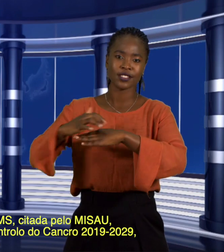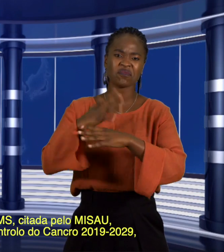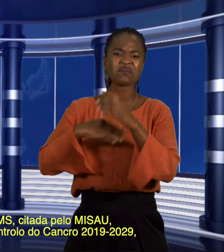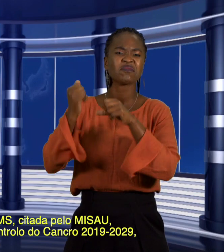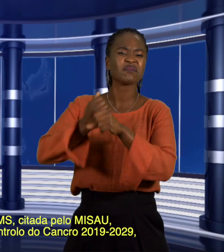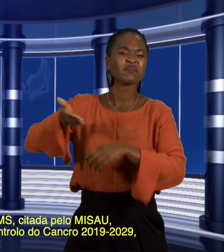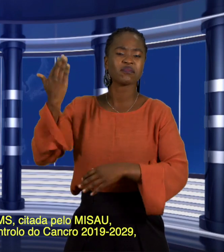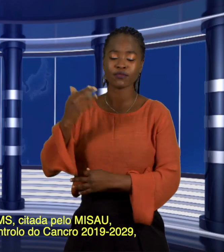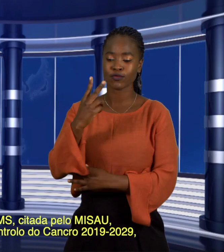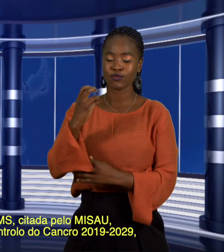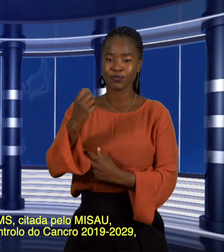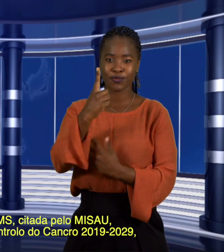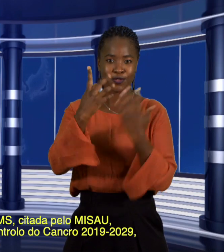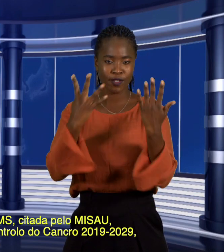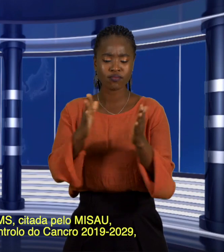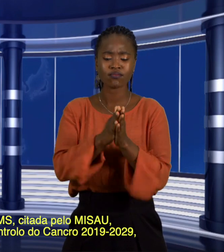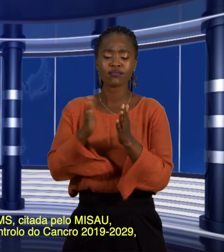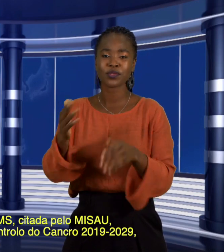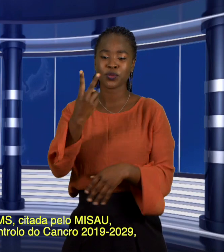Plano Nacional de Controlo do Cancro